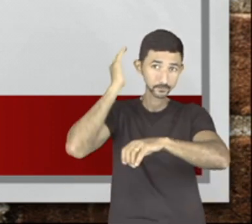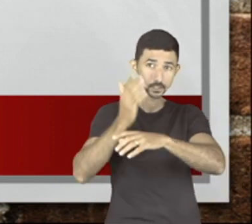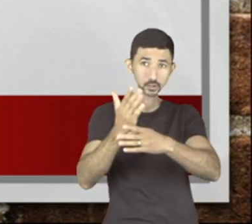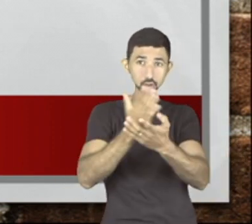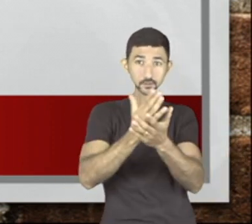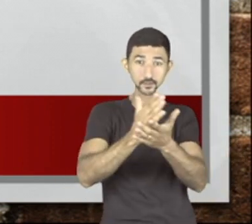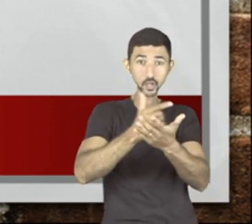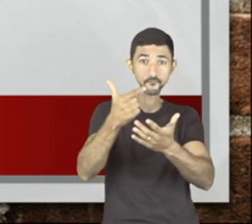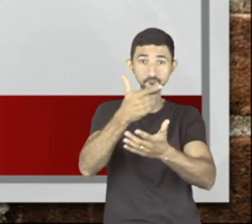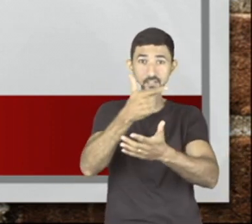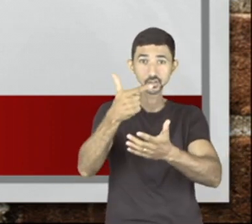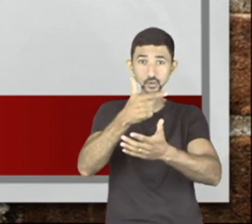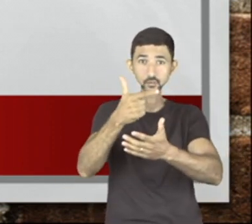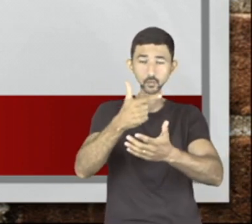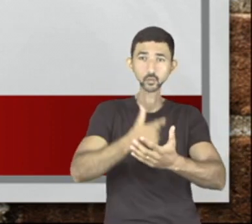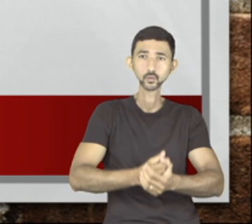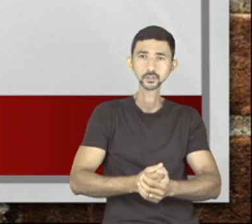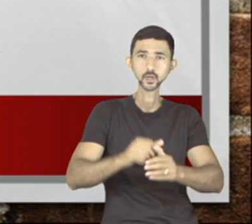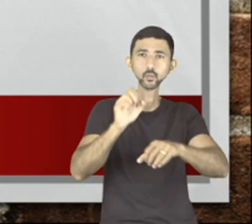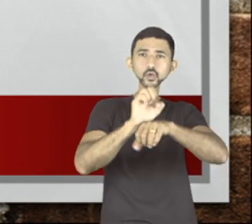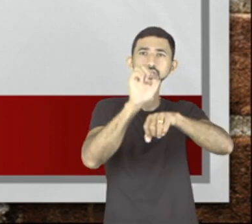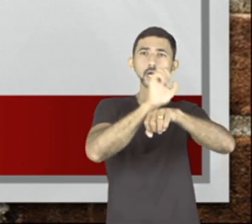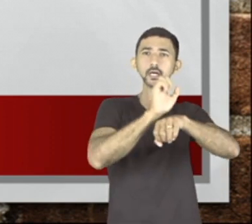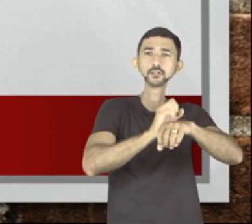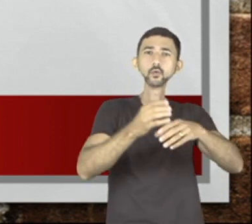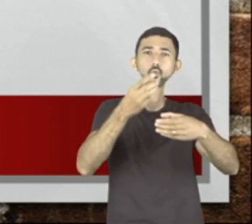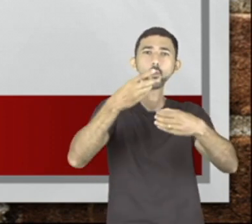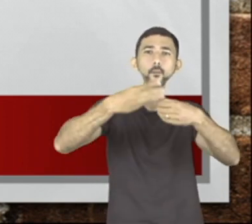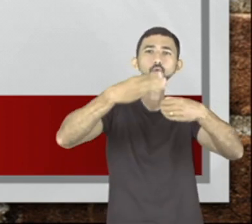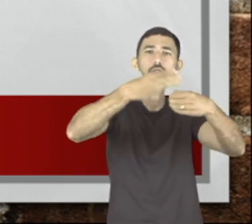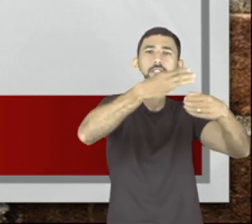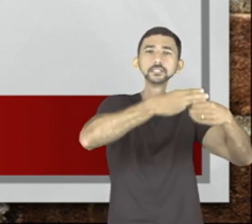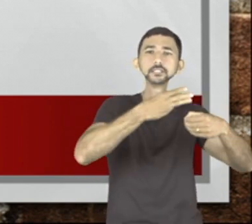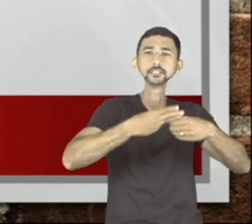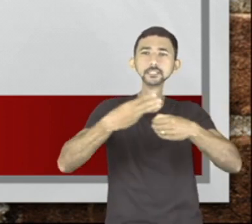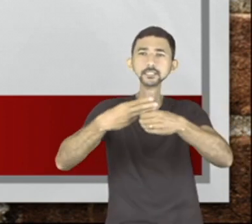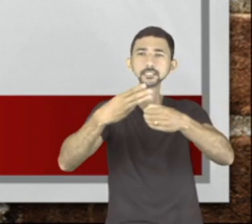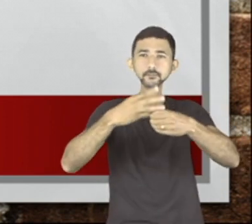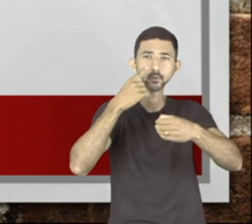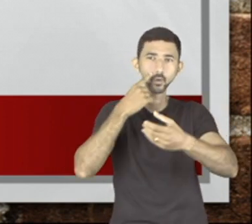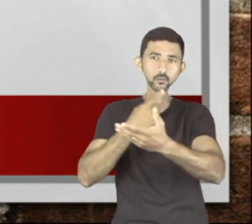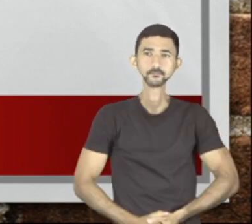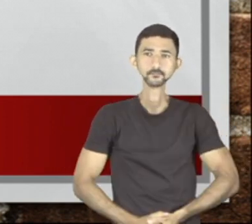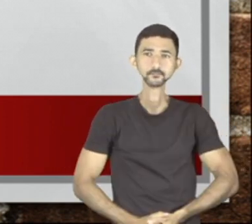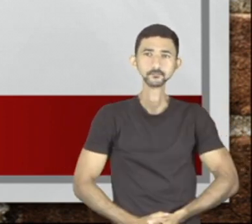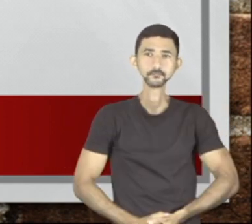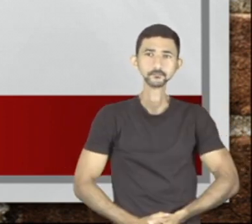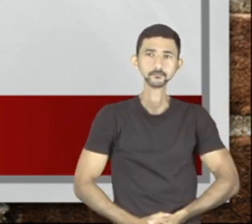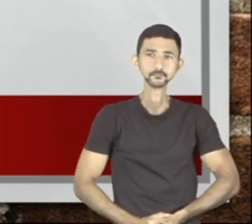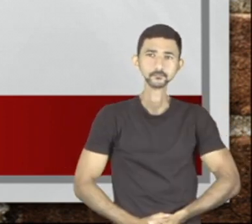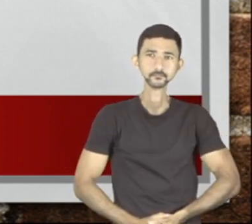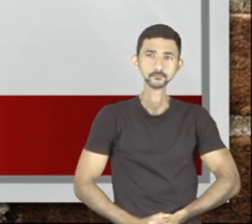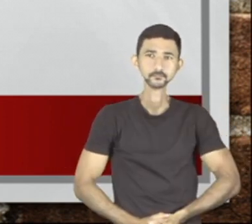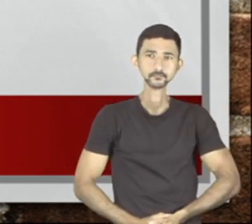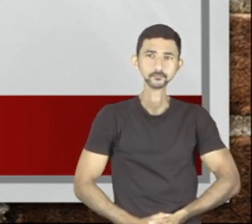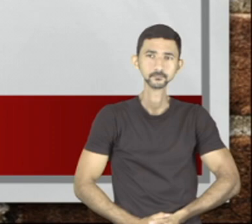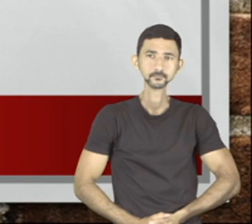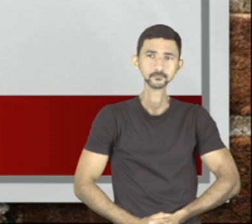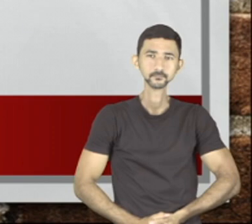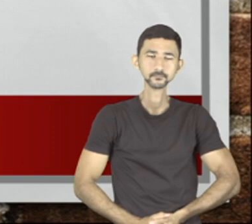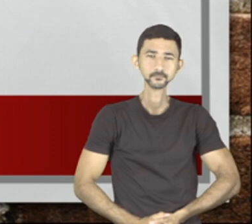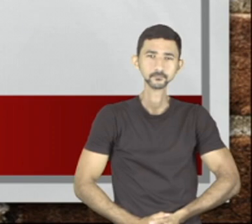22 micro-regiões, que são esses estados aí, esses municípios que estão na tela, tá bom? Agora a gente vai